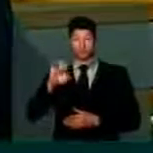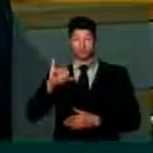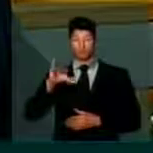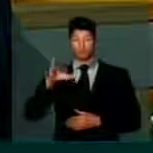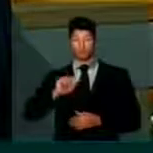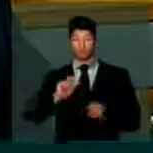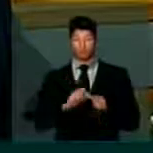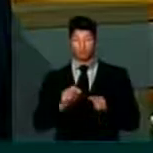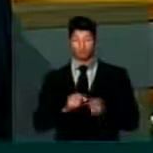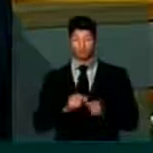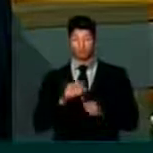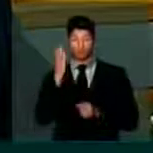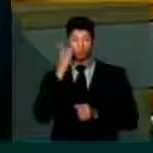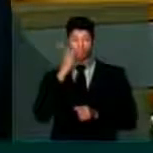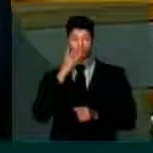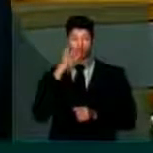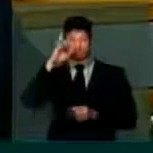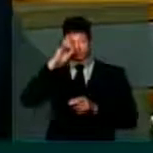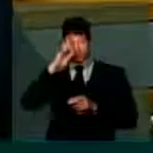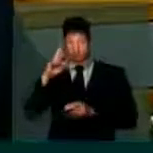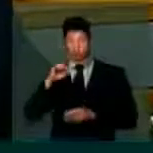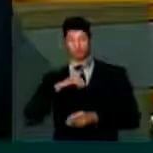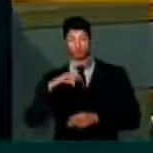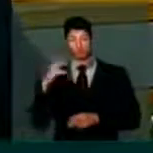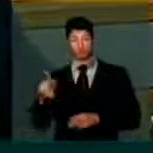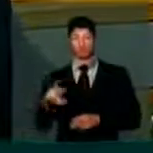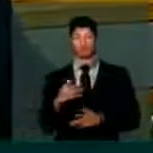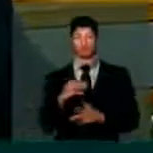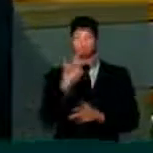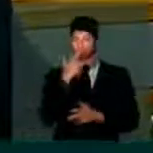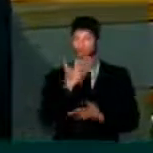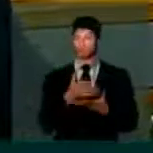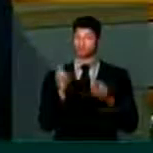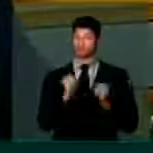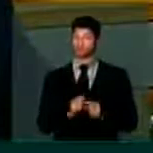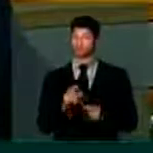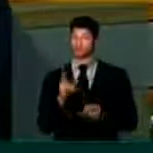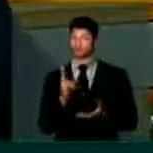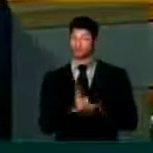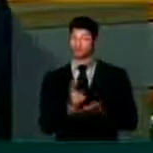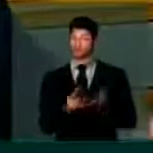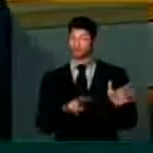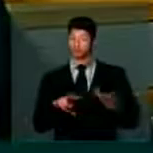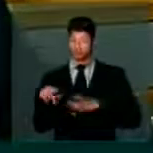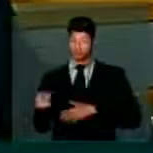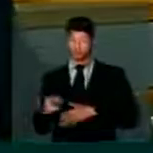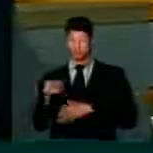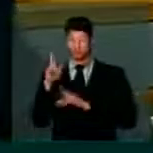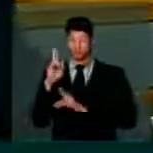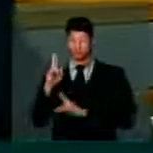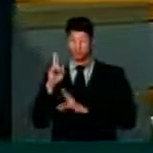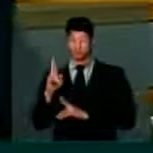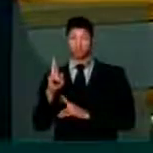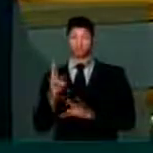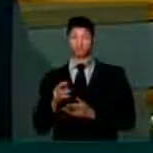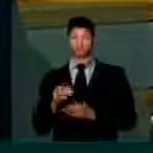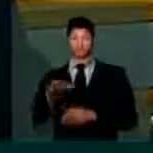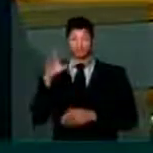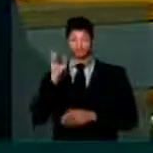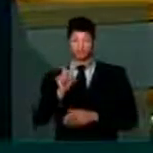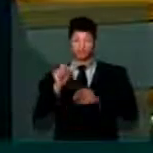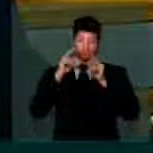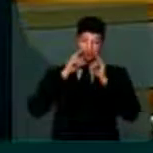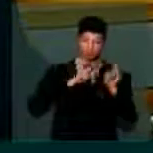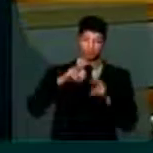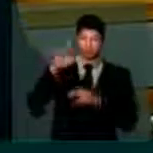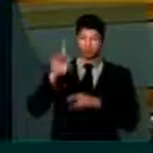O deputado Marco Maia sabe do respeito que eu tenho com ele, e eu acho que nós poderíamos, nem que seja numa sessão dos líderes, então, ouvir